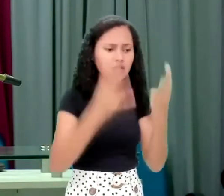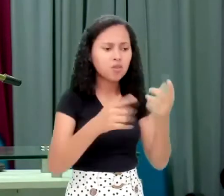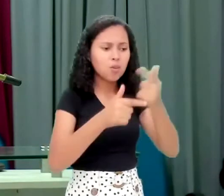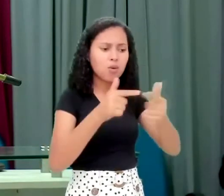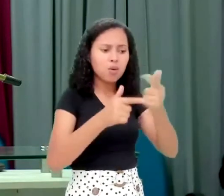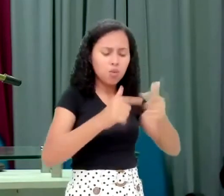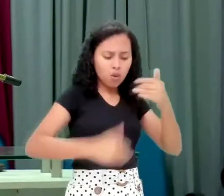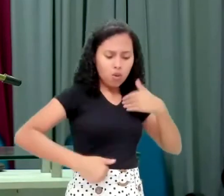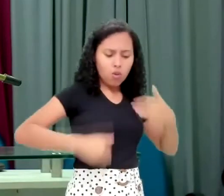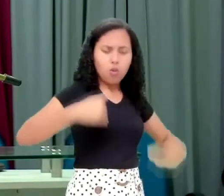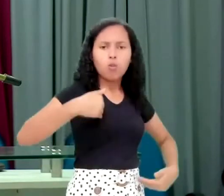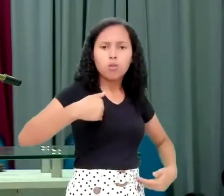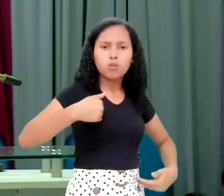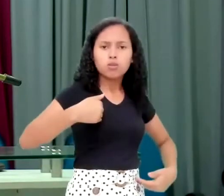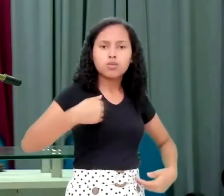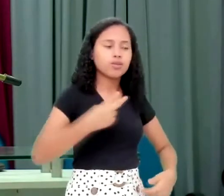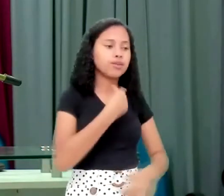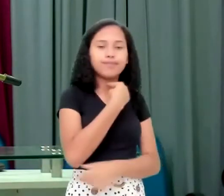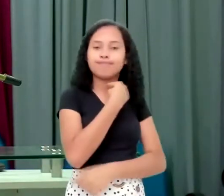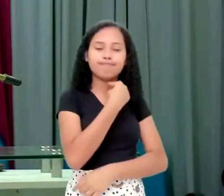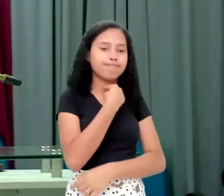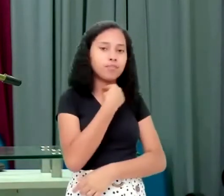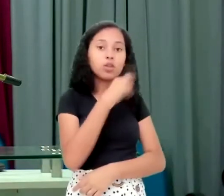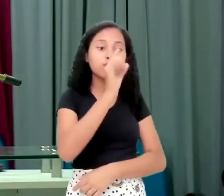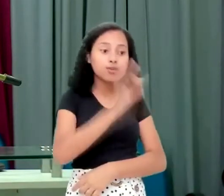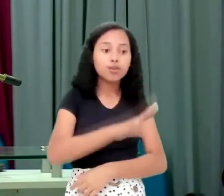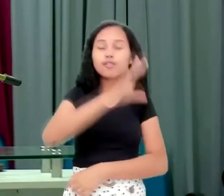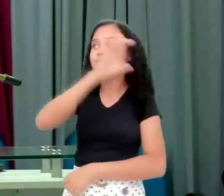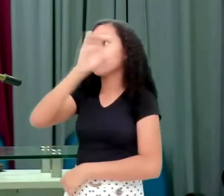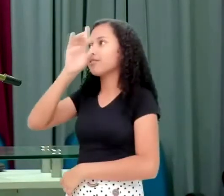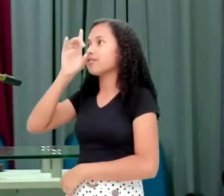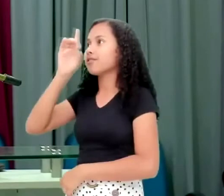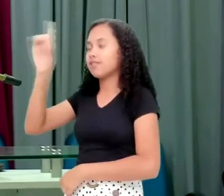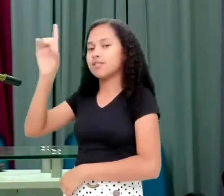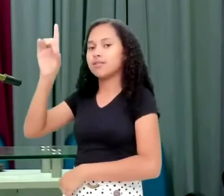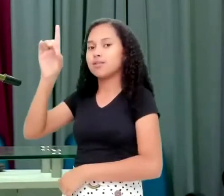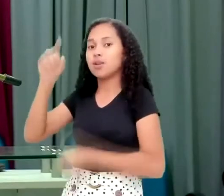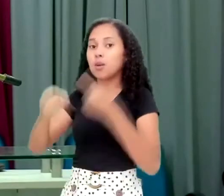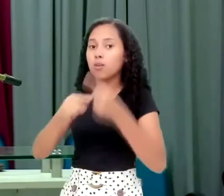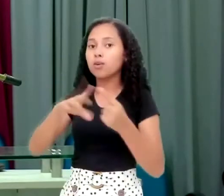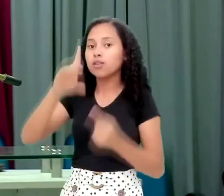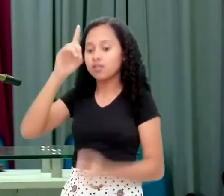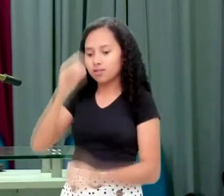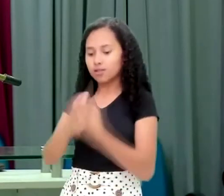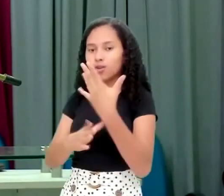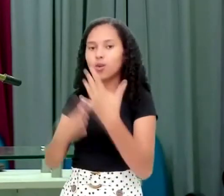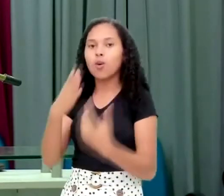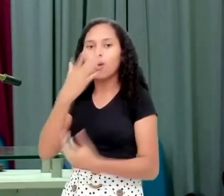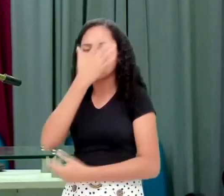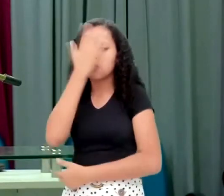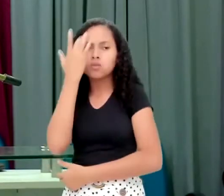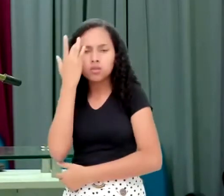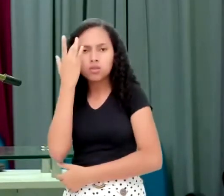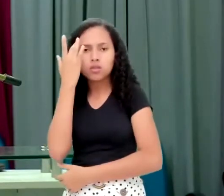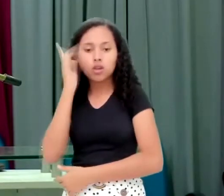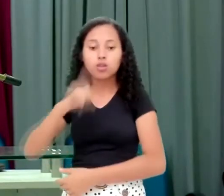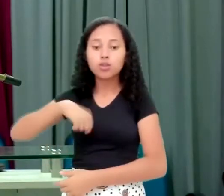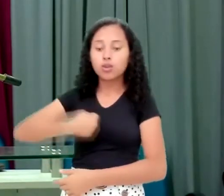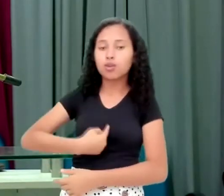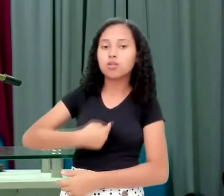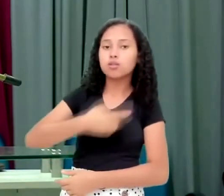físico, hormonal, não pode, só Deus pode, porque foi Deus quem fez o homem, porque somos criaturas da mão